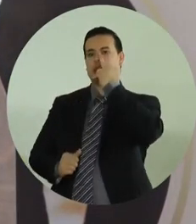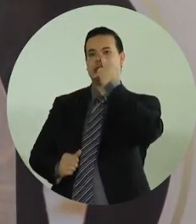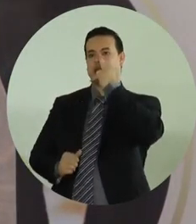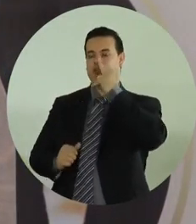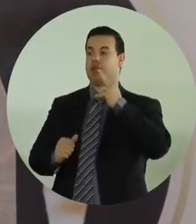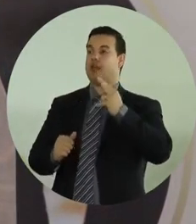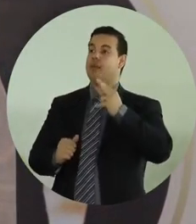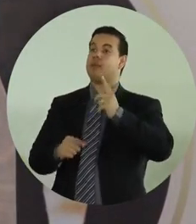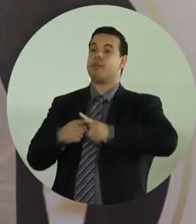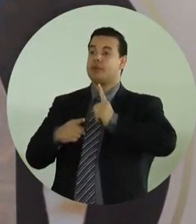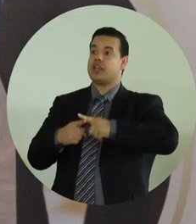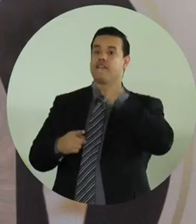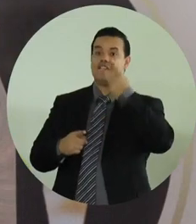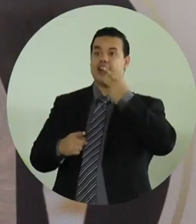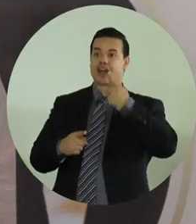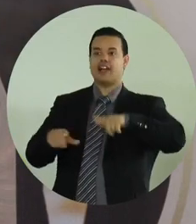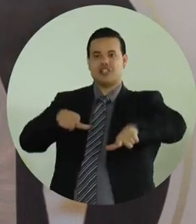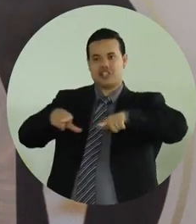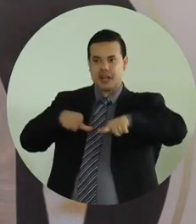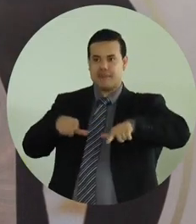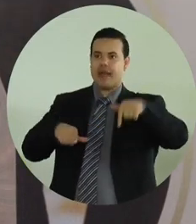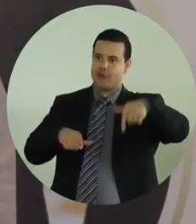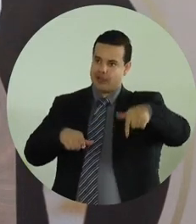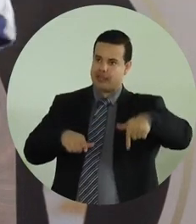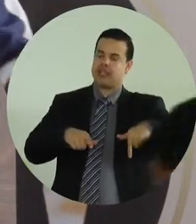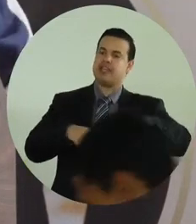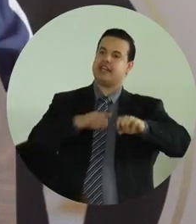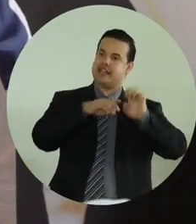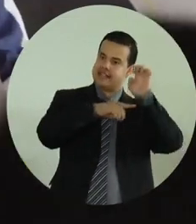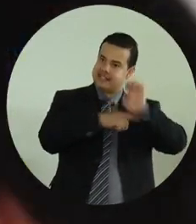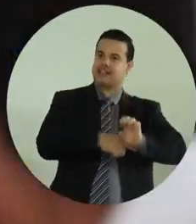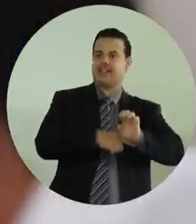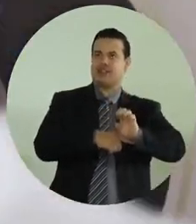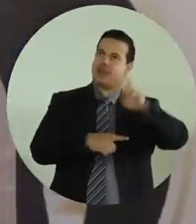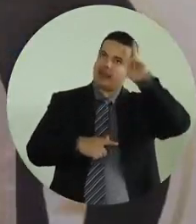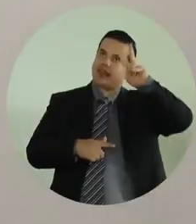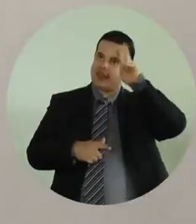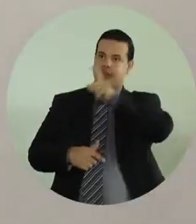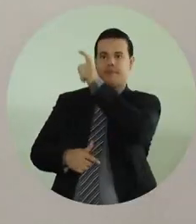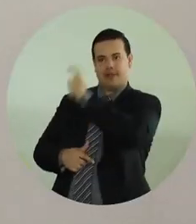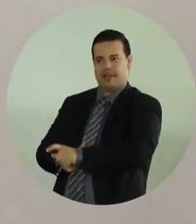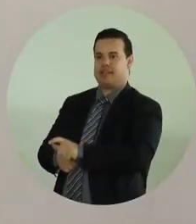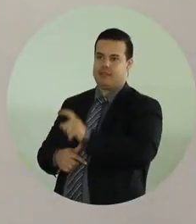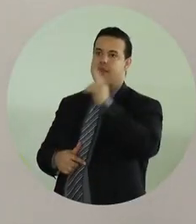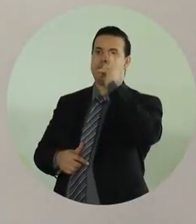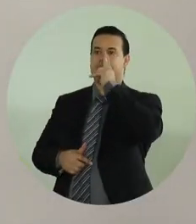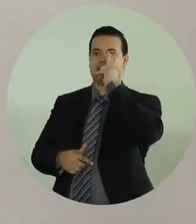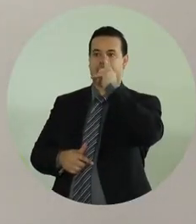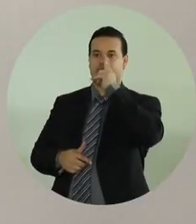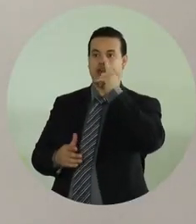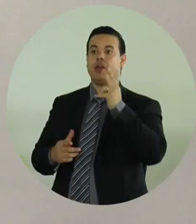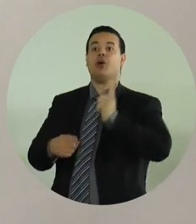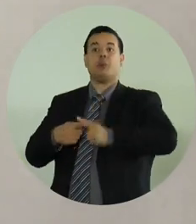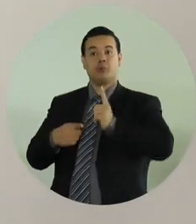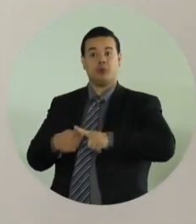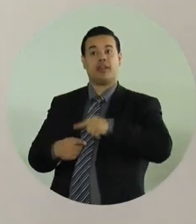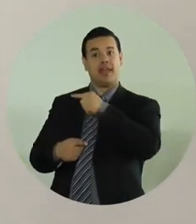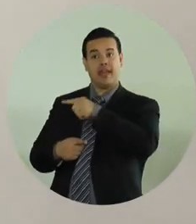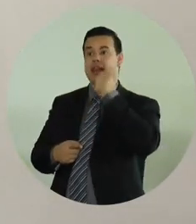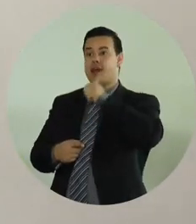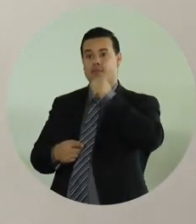emprego nesse Estado sem trazer a Marinalva é quase impossível. Graças a ela, o